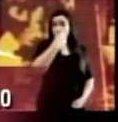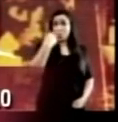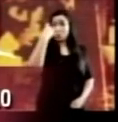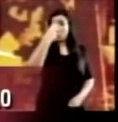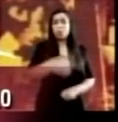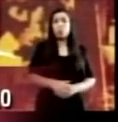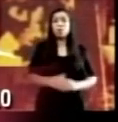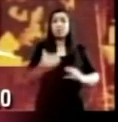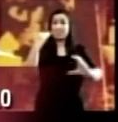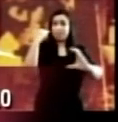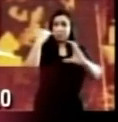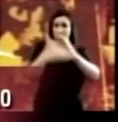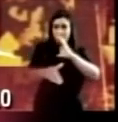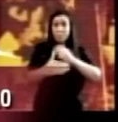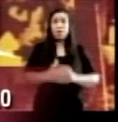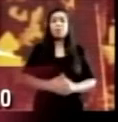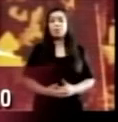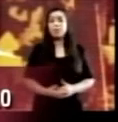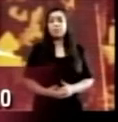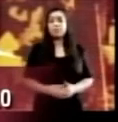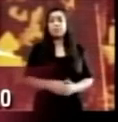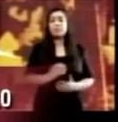No e-mail